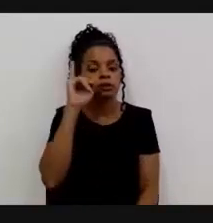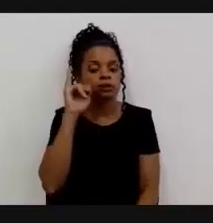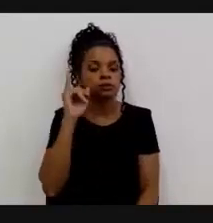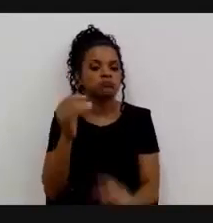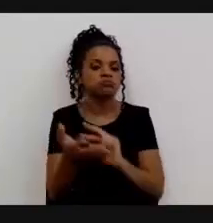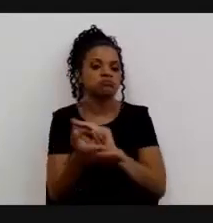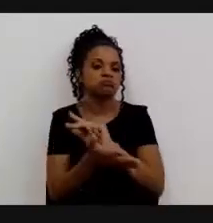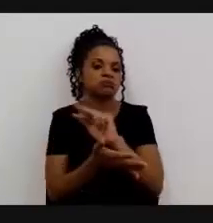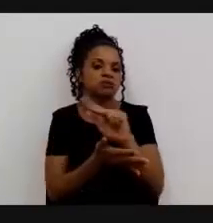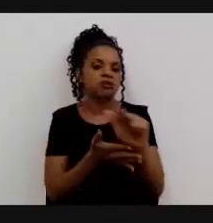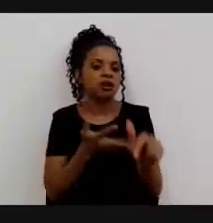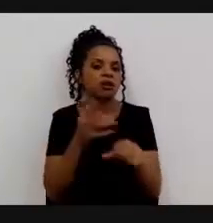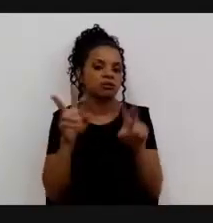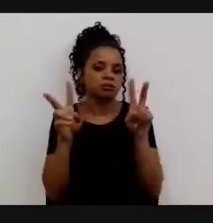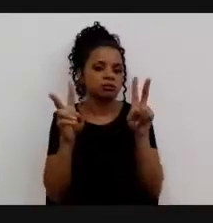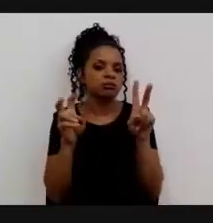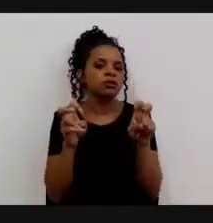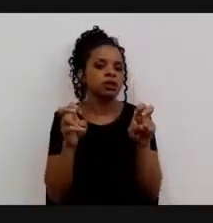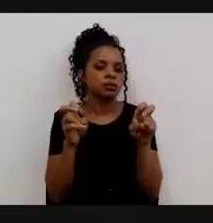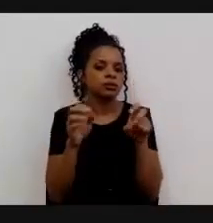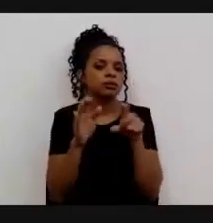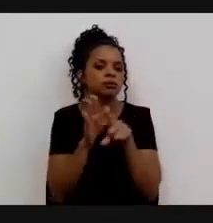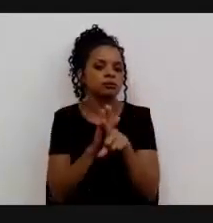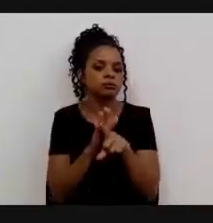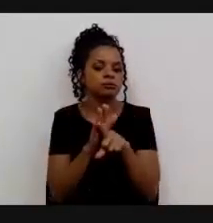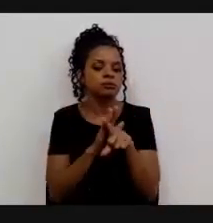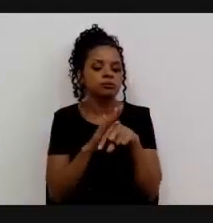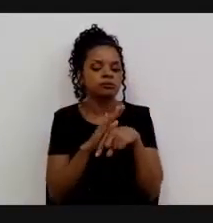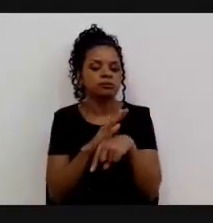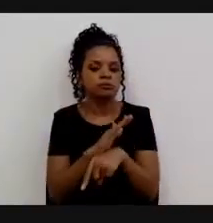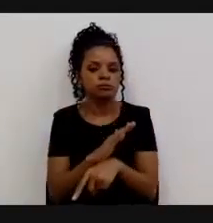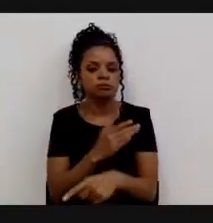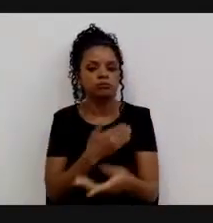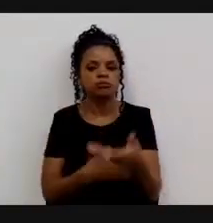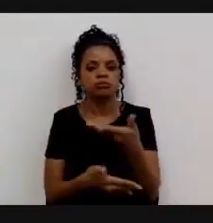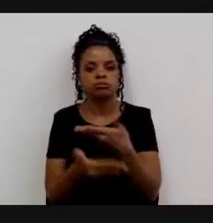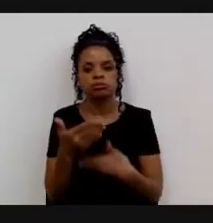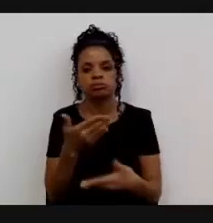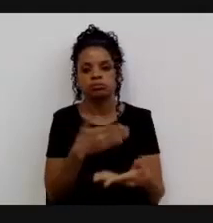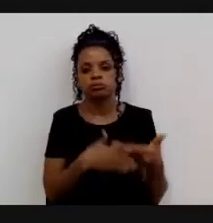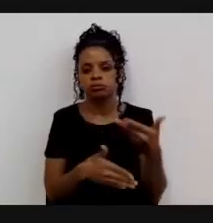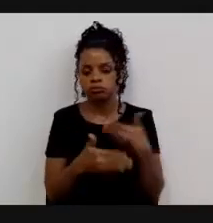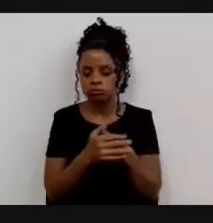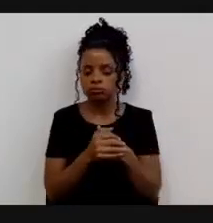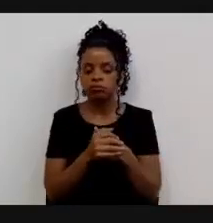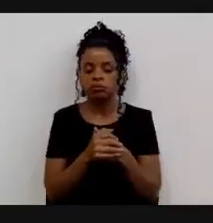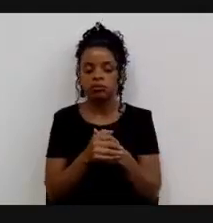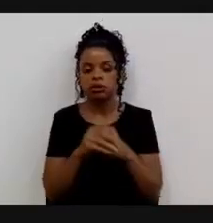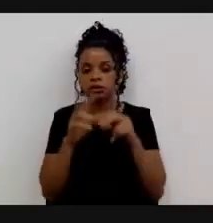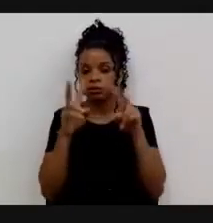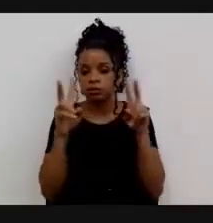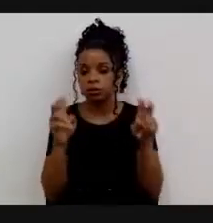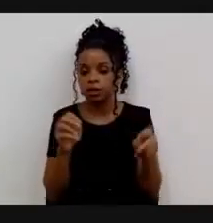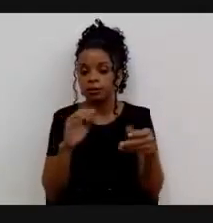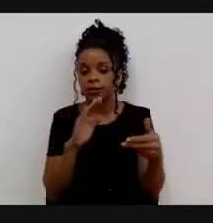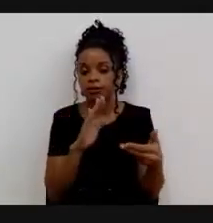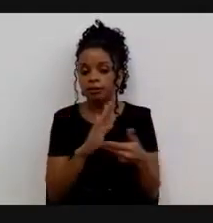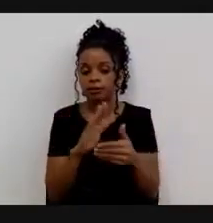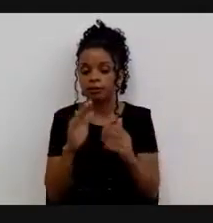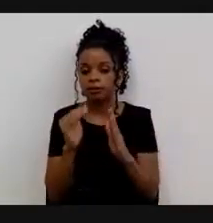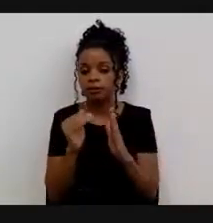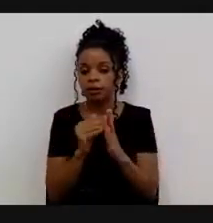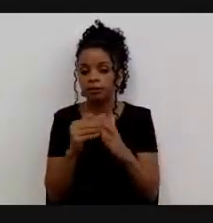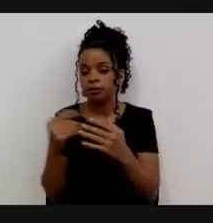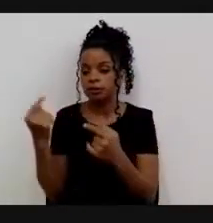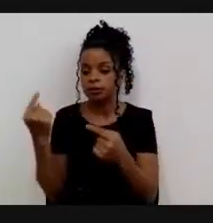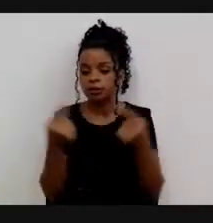mais diversos e o tema que eles se envolvem ali dentro vai